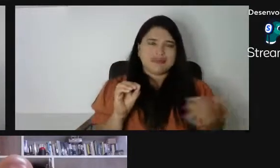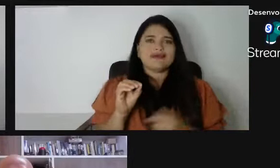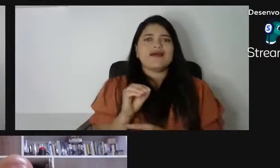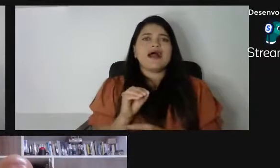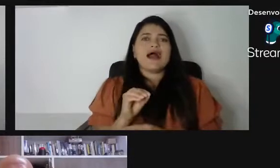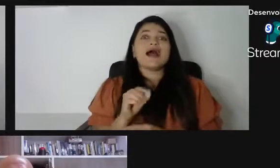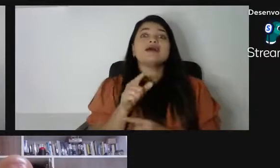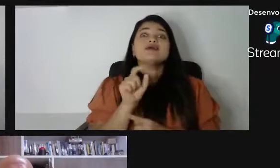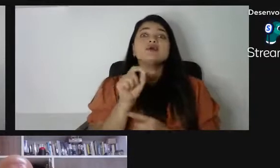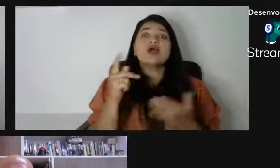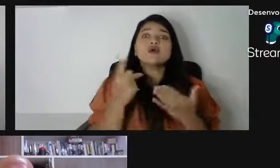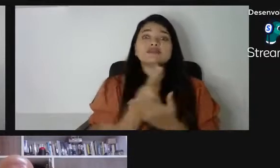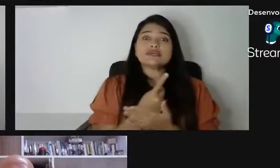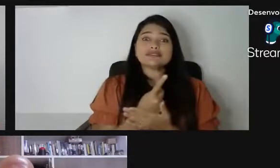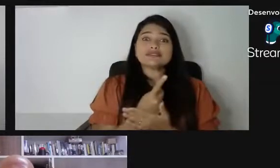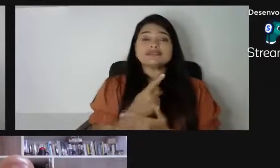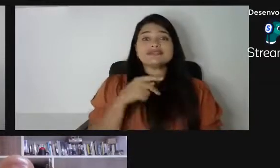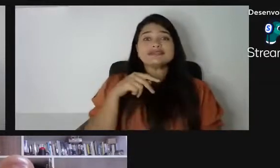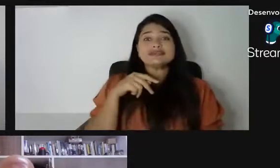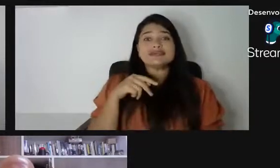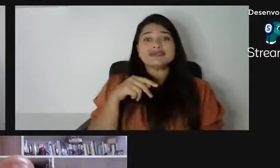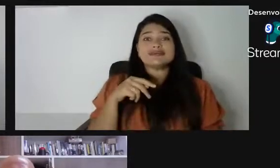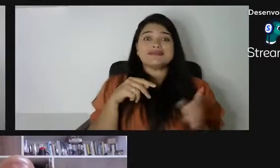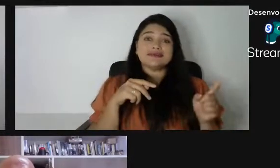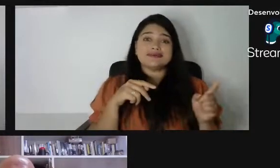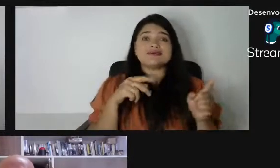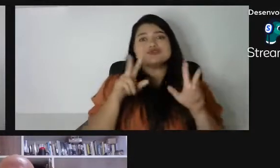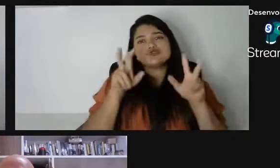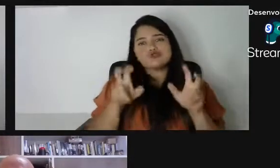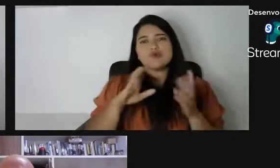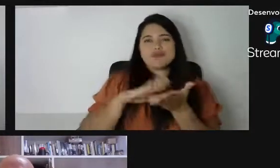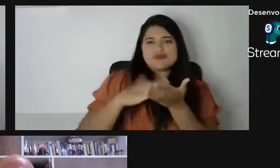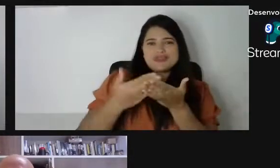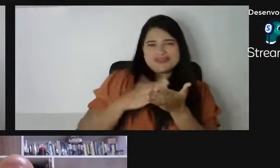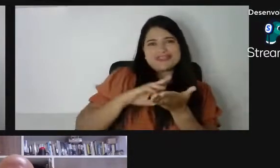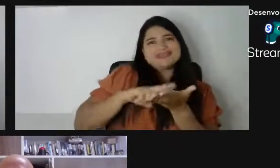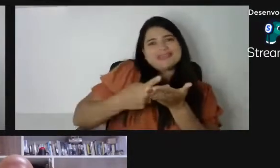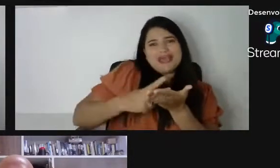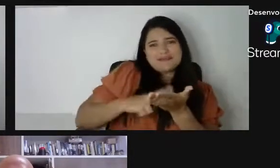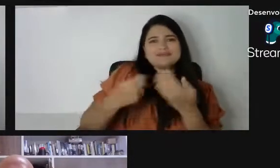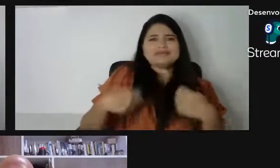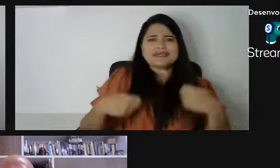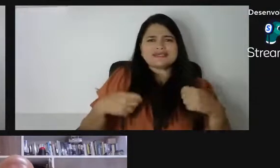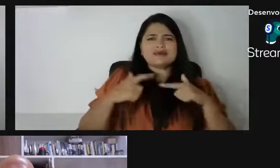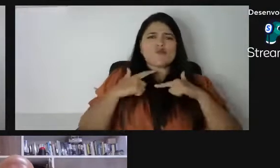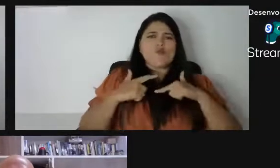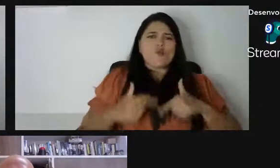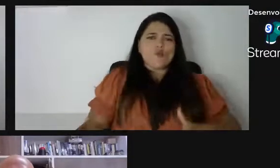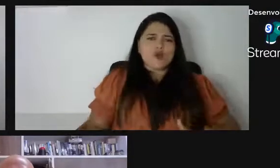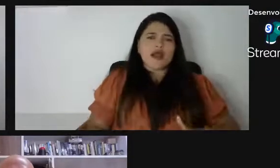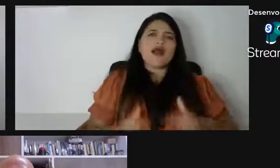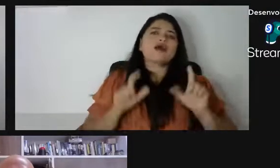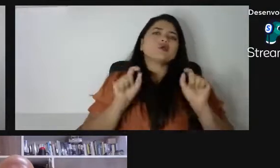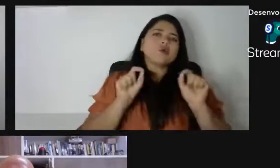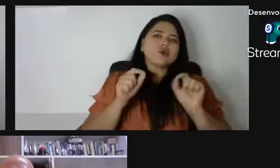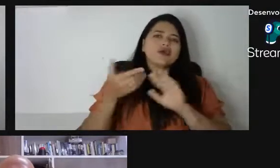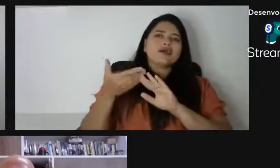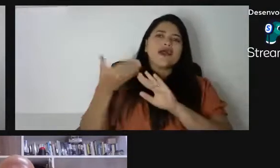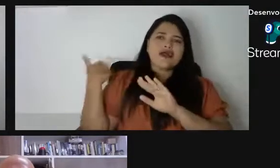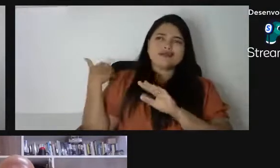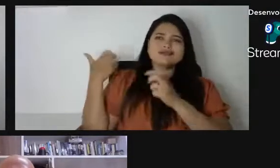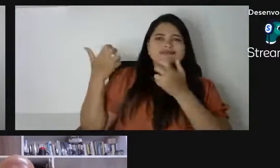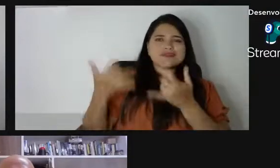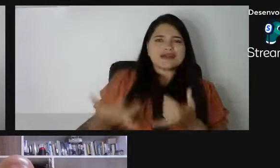está falando aí, tirando do TILS, né, esse ensino do intérprete que diz que tirando essa questão